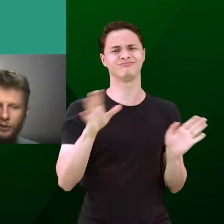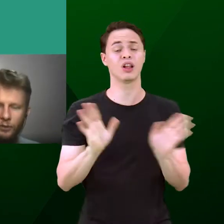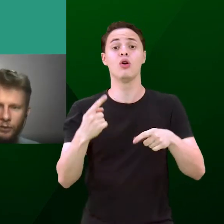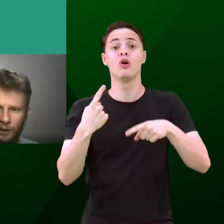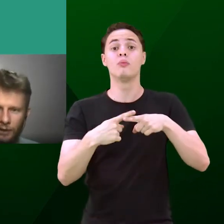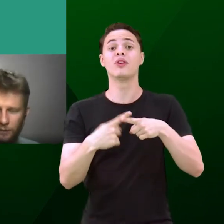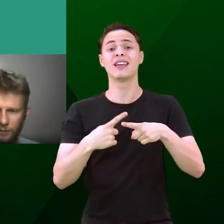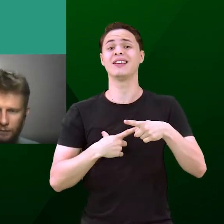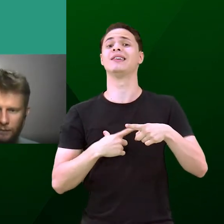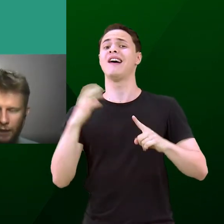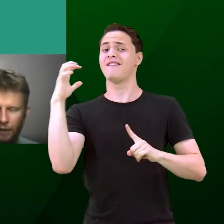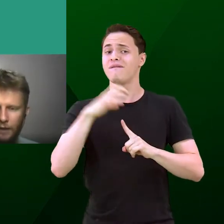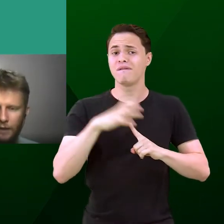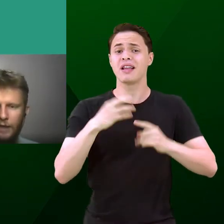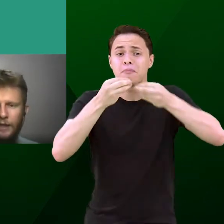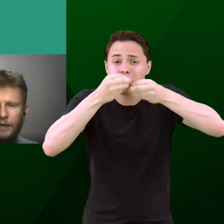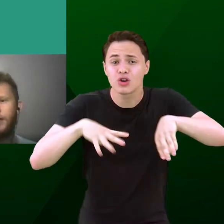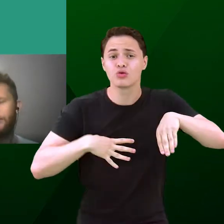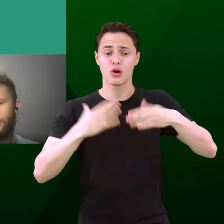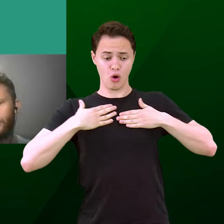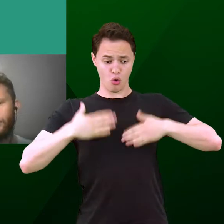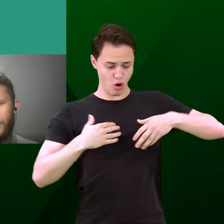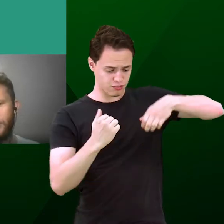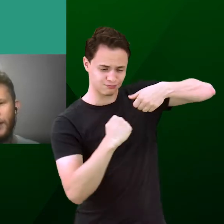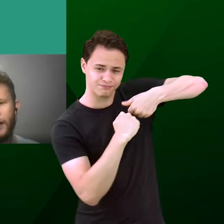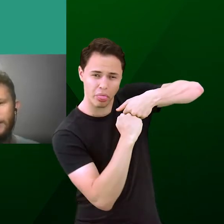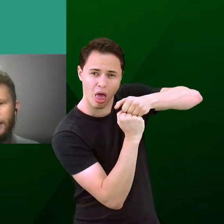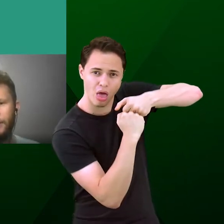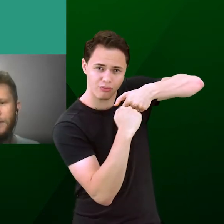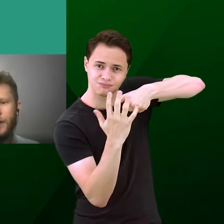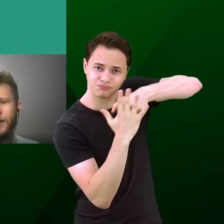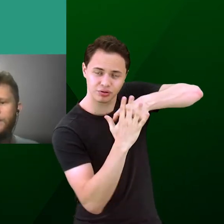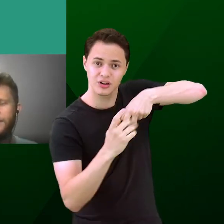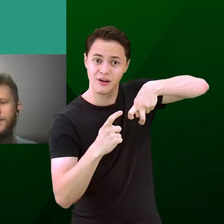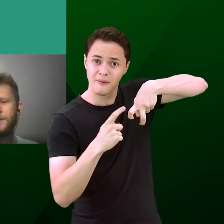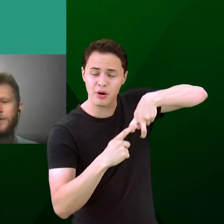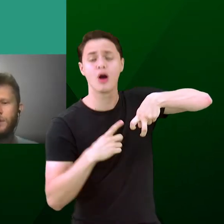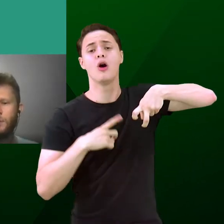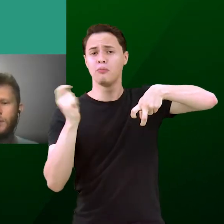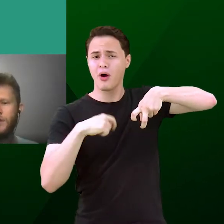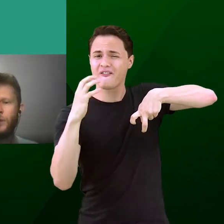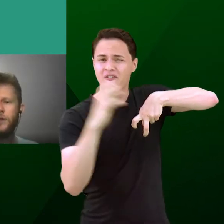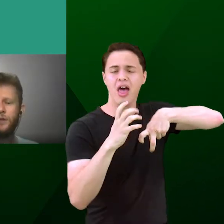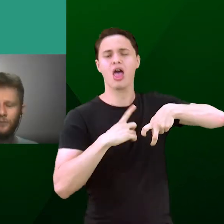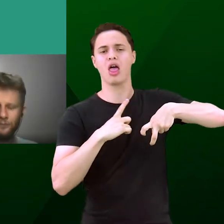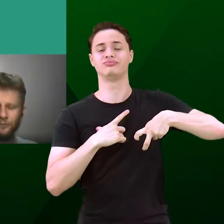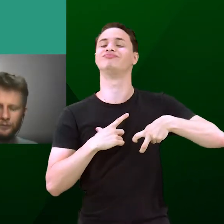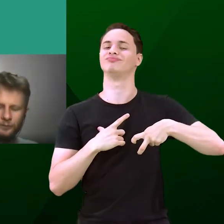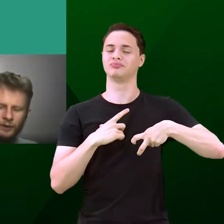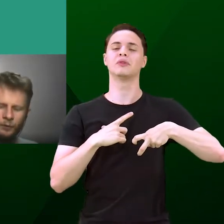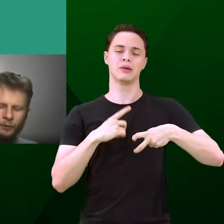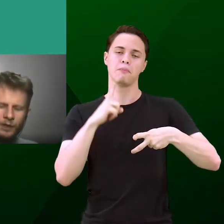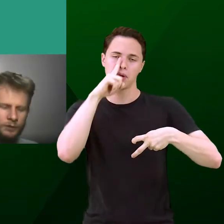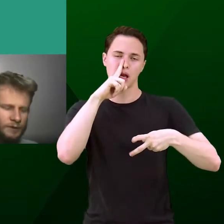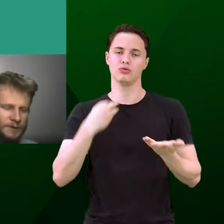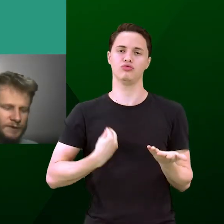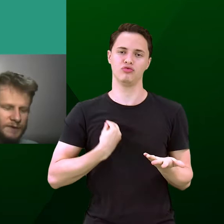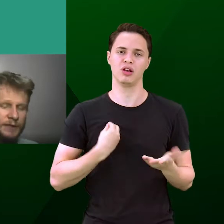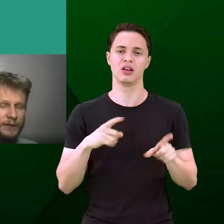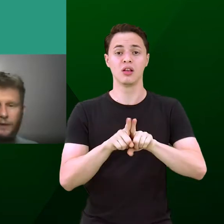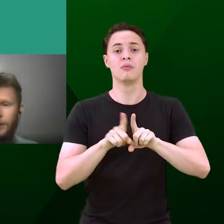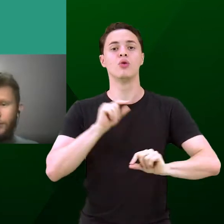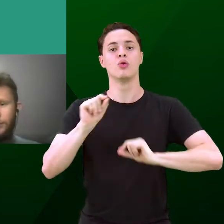lugar almejado aí por depois de tanto tempo treinando. Tá? Além disso, né, a gente vai ter os casos de